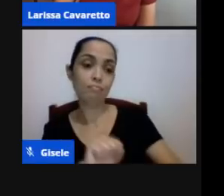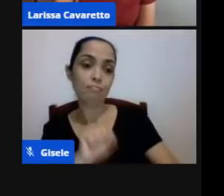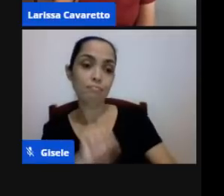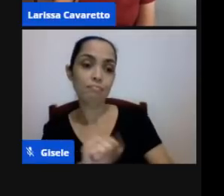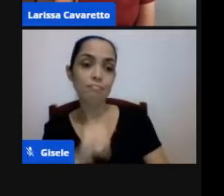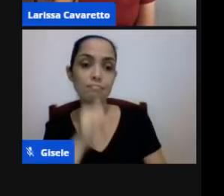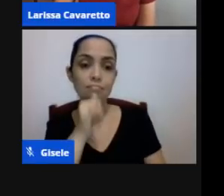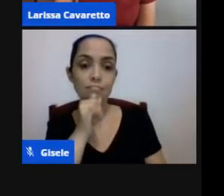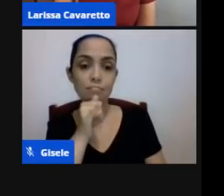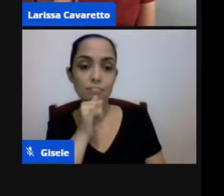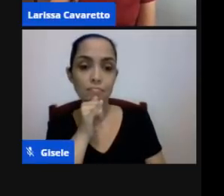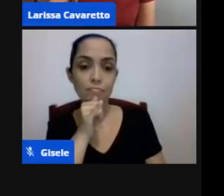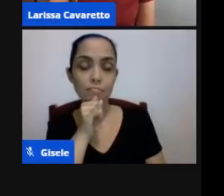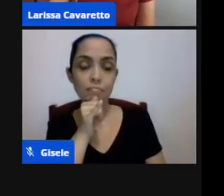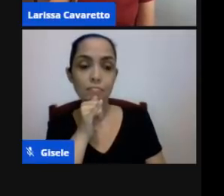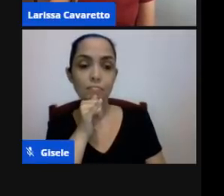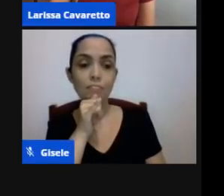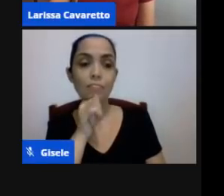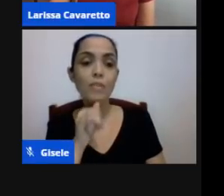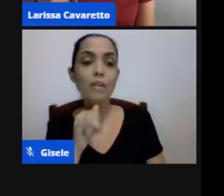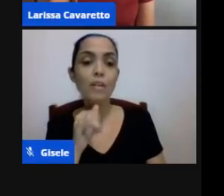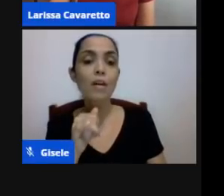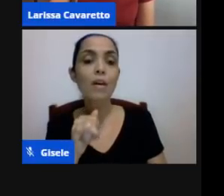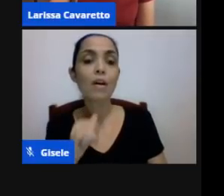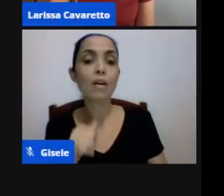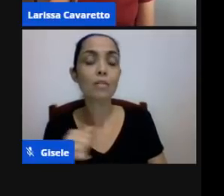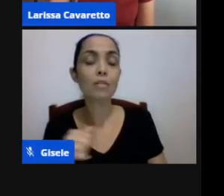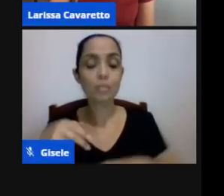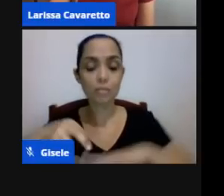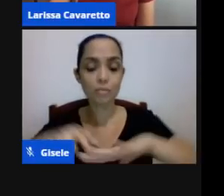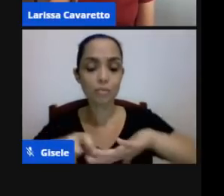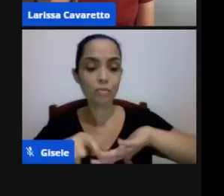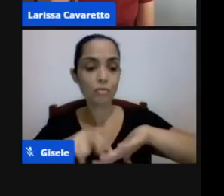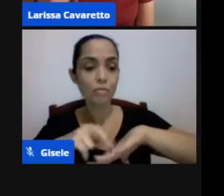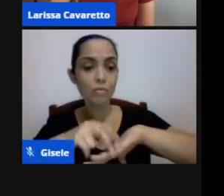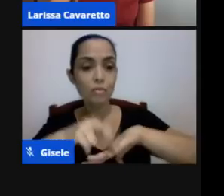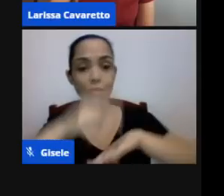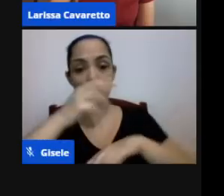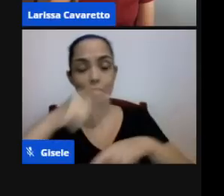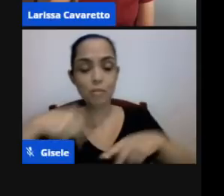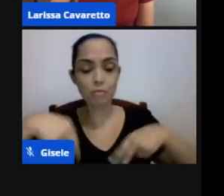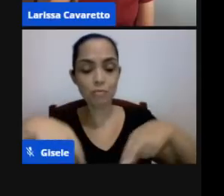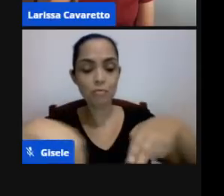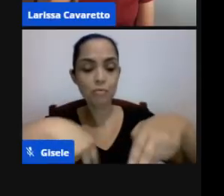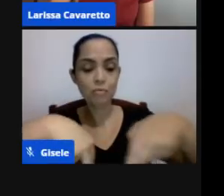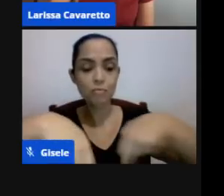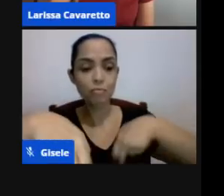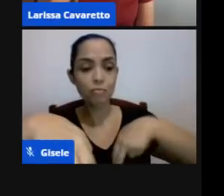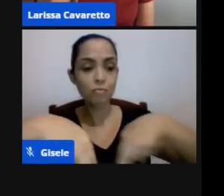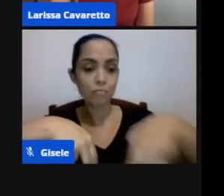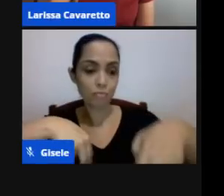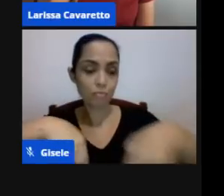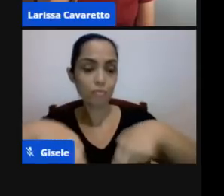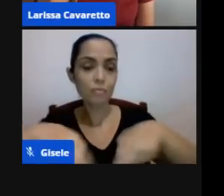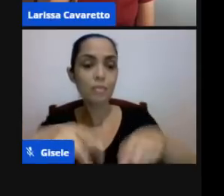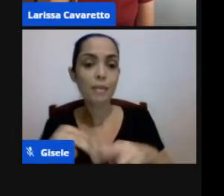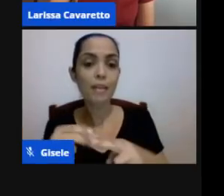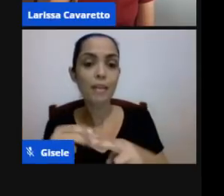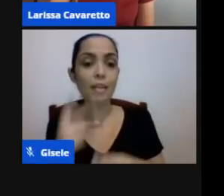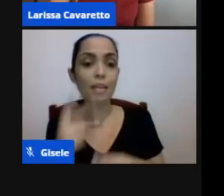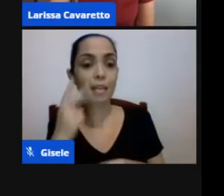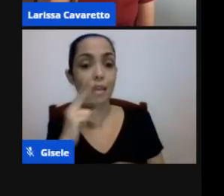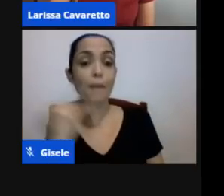exemplo. Áreas de corredor são áreas onde as pessoas elas acabam se encontrando às vezes frente a frente. Então